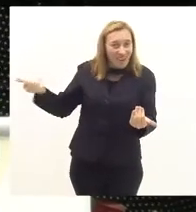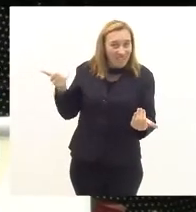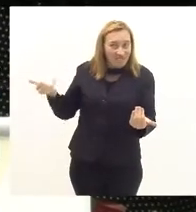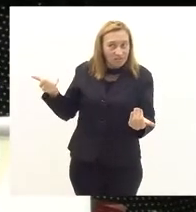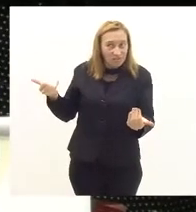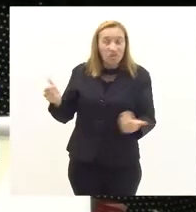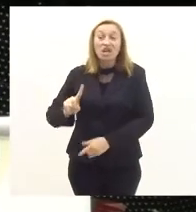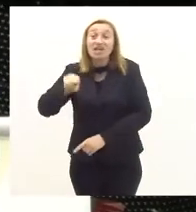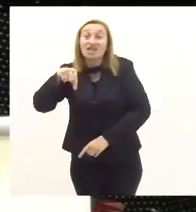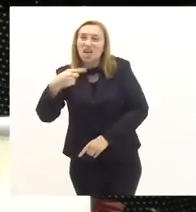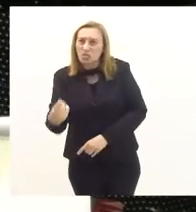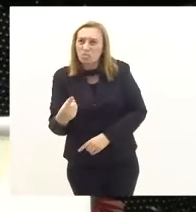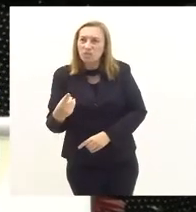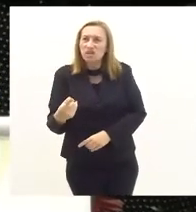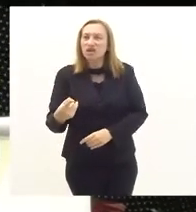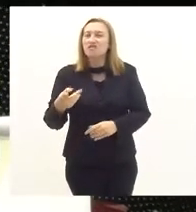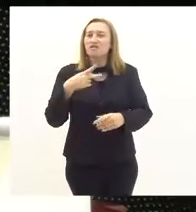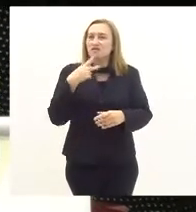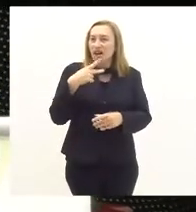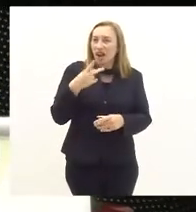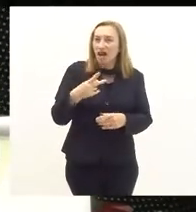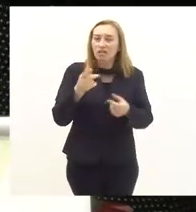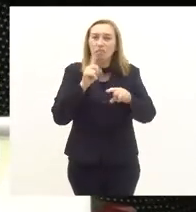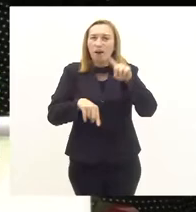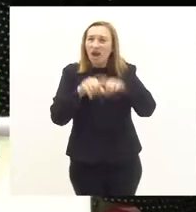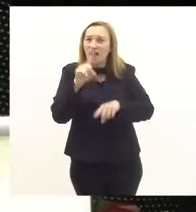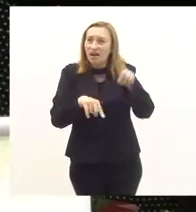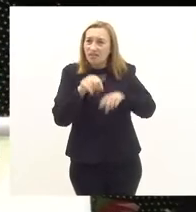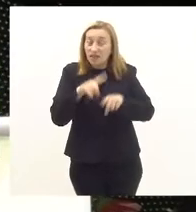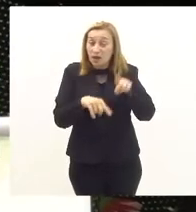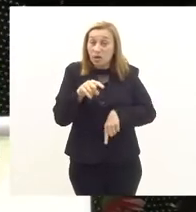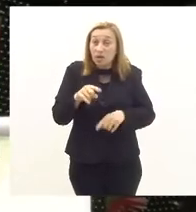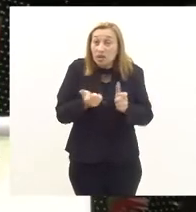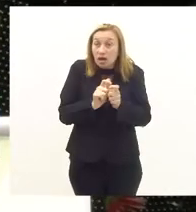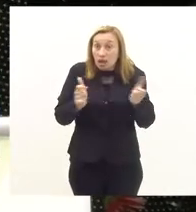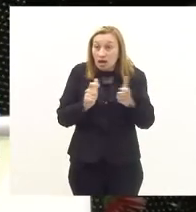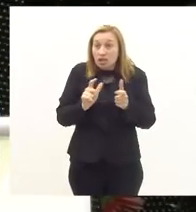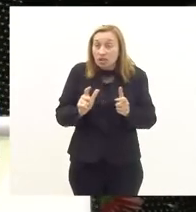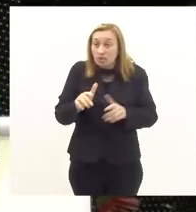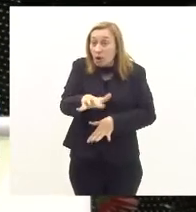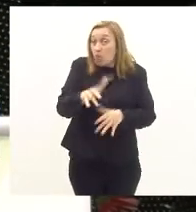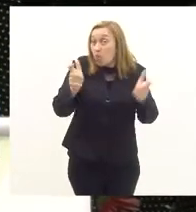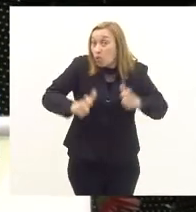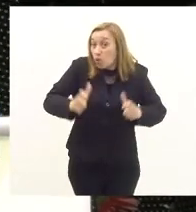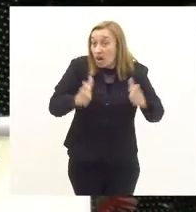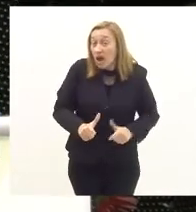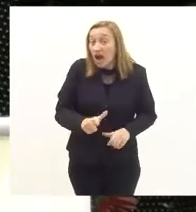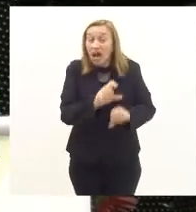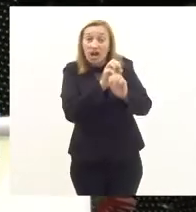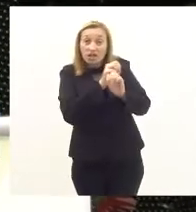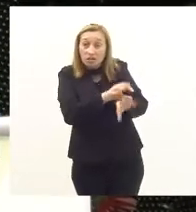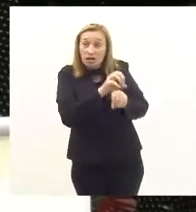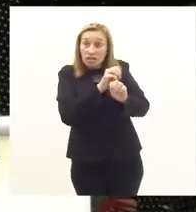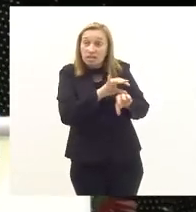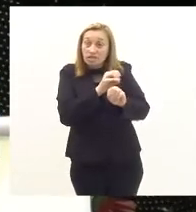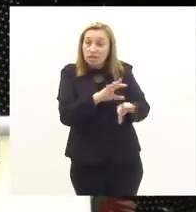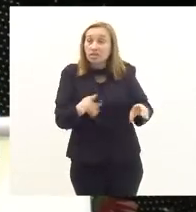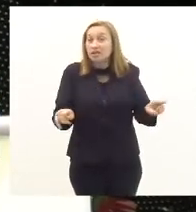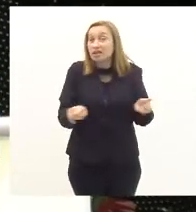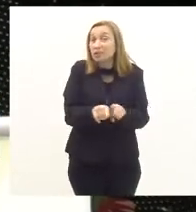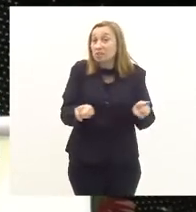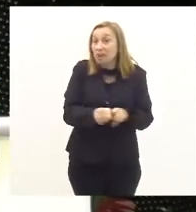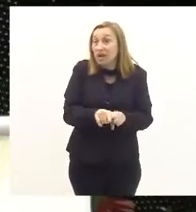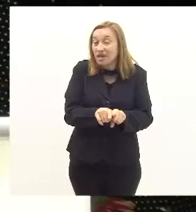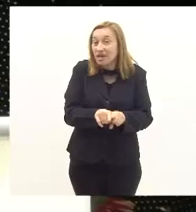de ter, né, falado xingamentos barbarizantes para um ambiente educacional, ele ainda